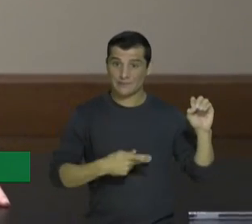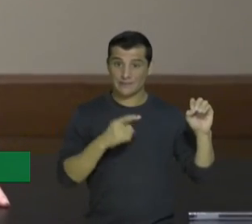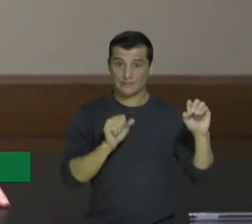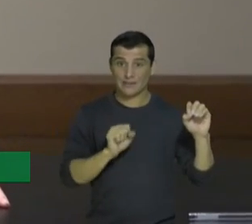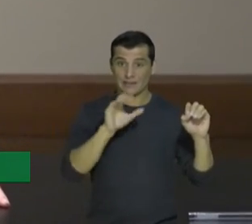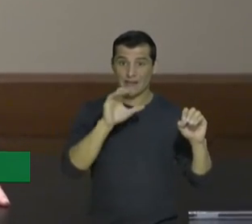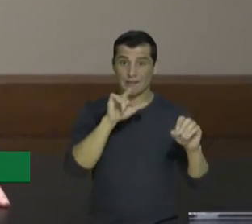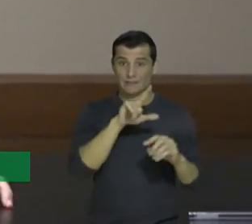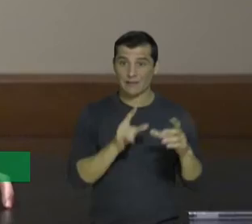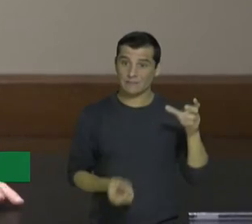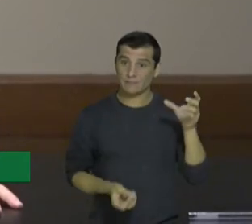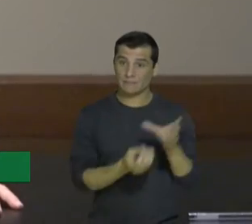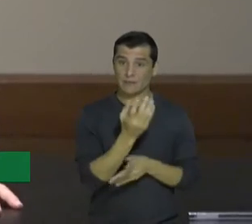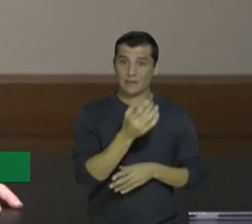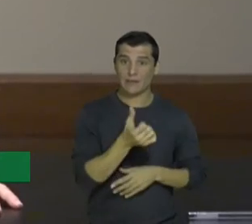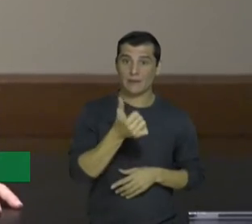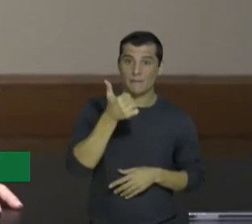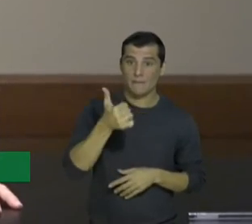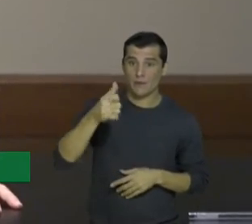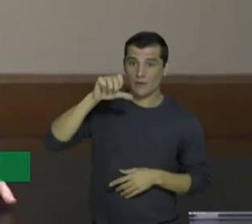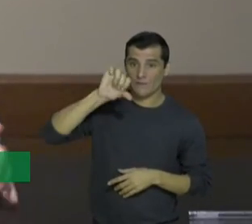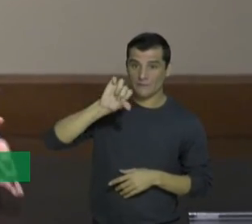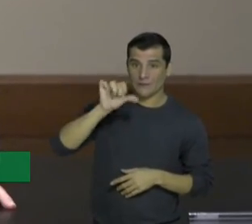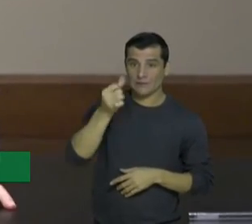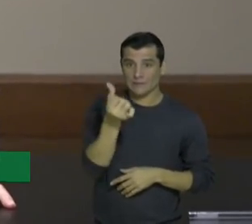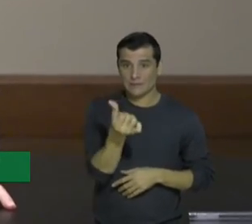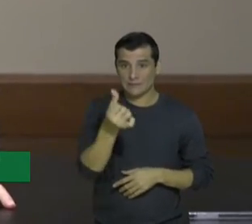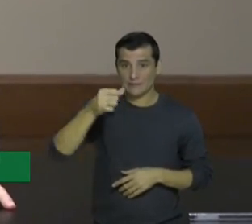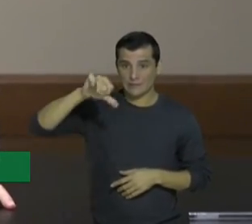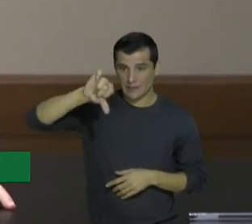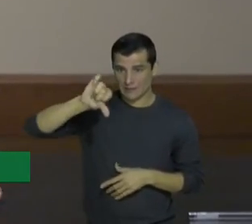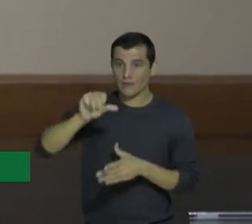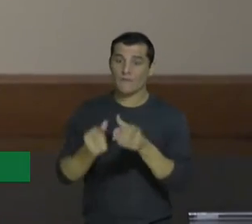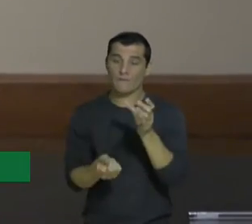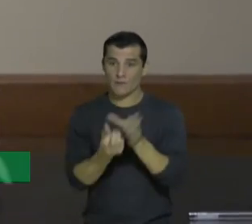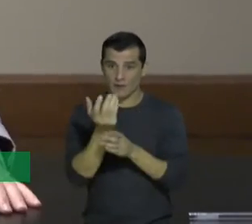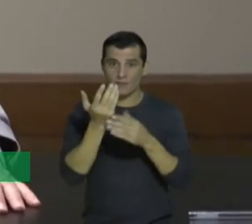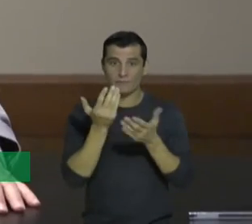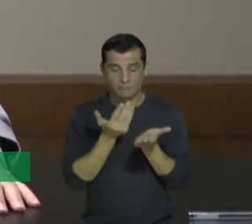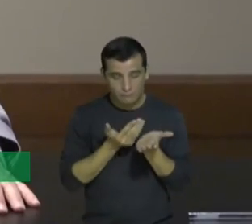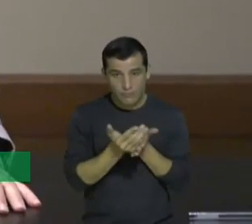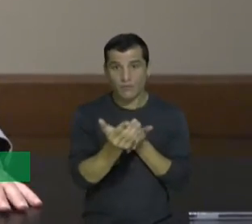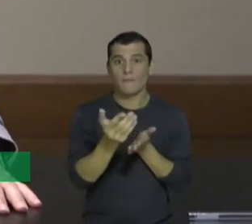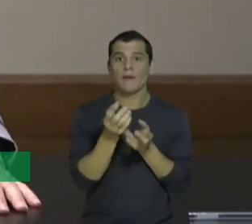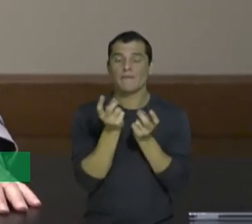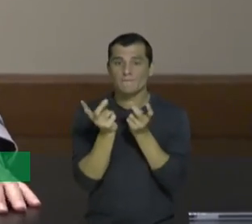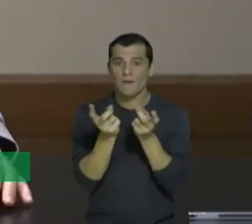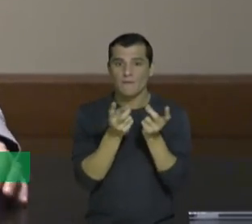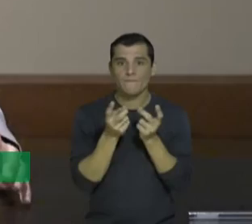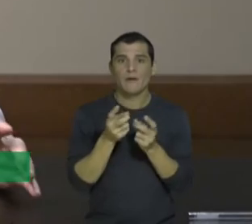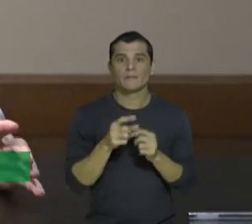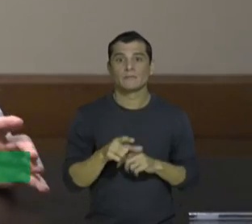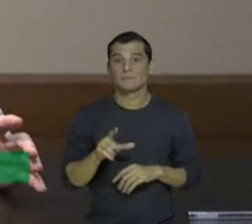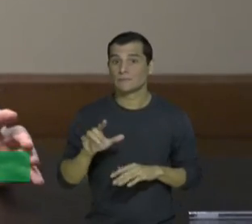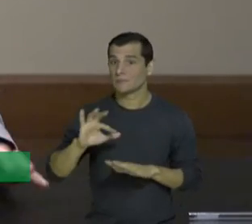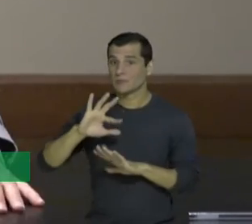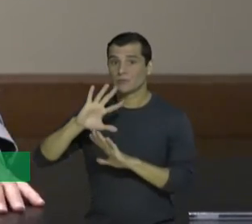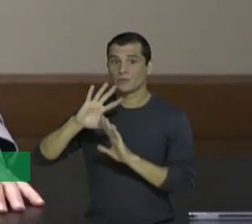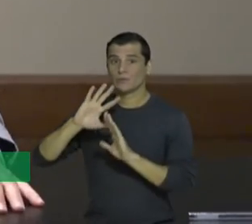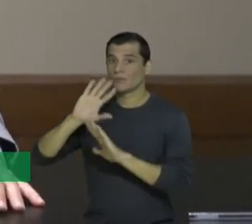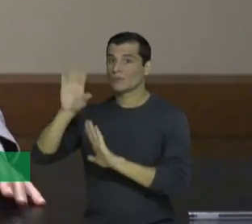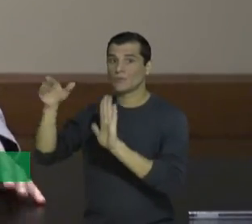fundada em 1969 e praticamente creio que todos que estão aqui já